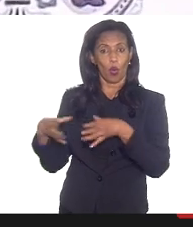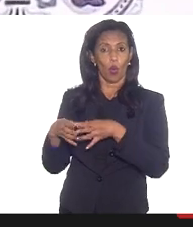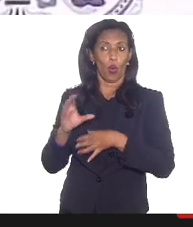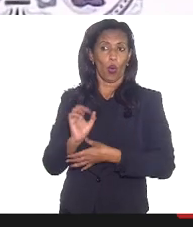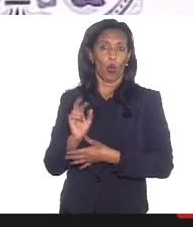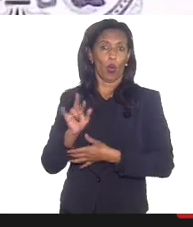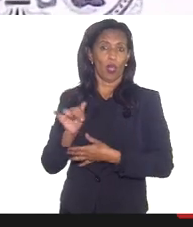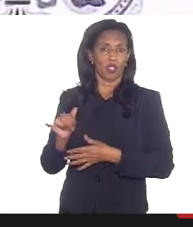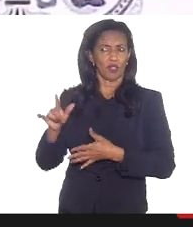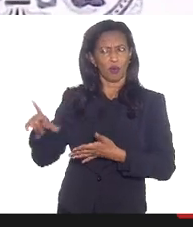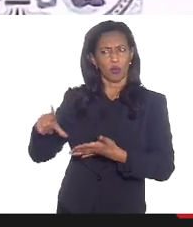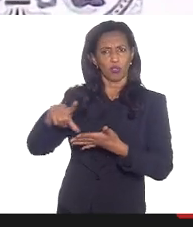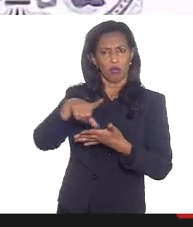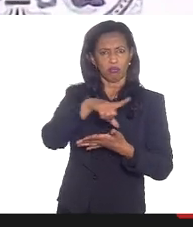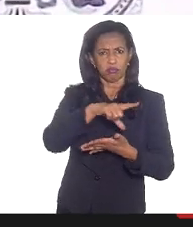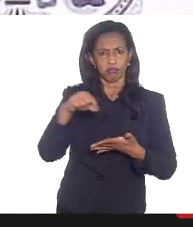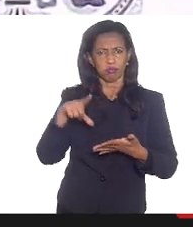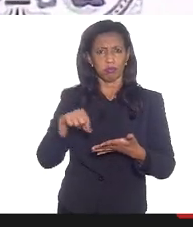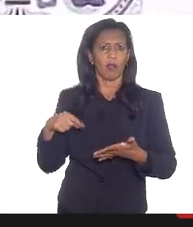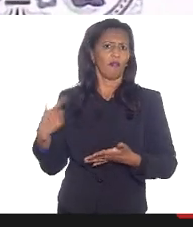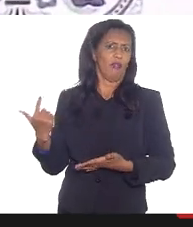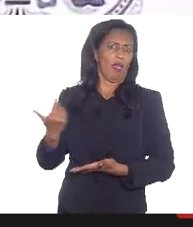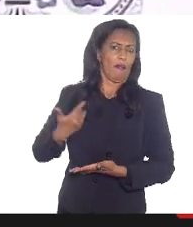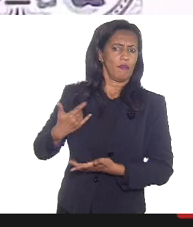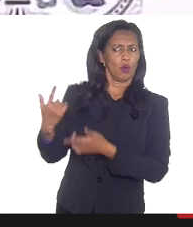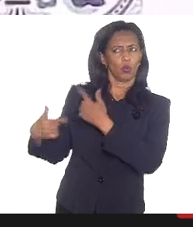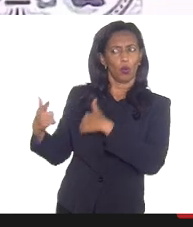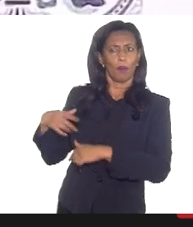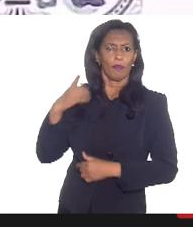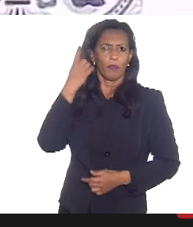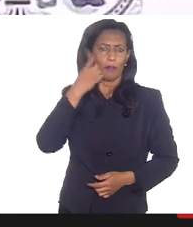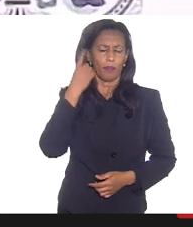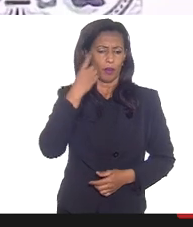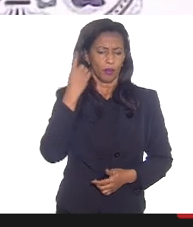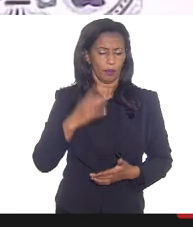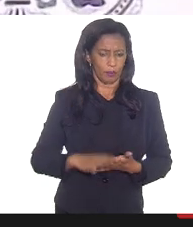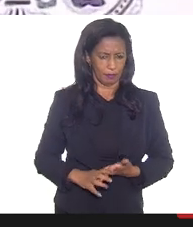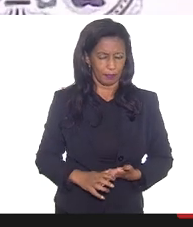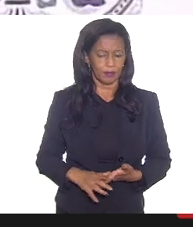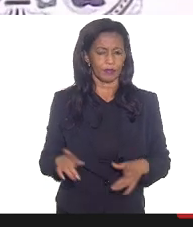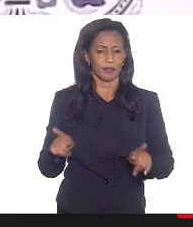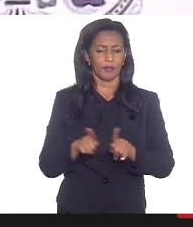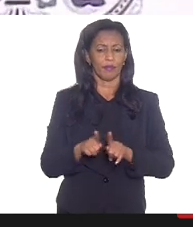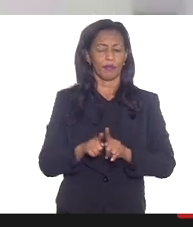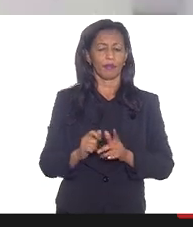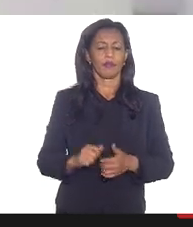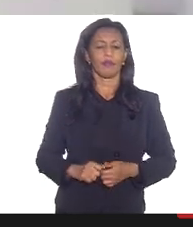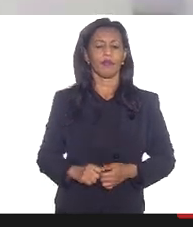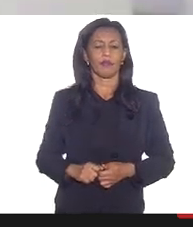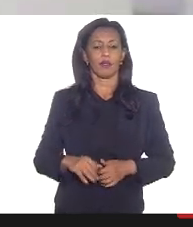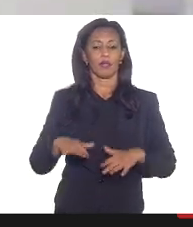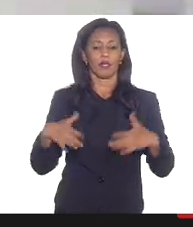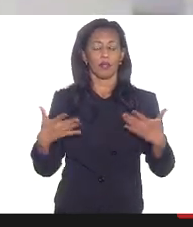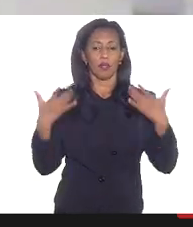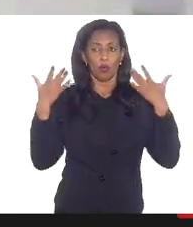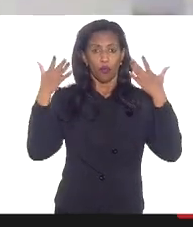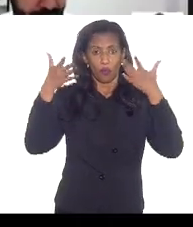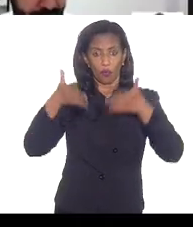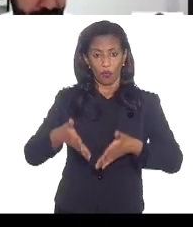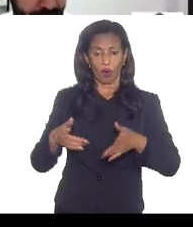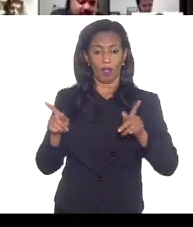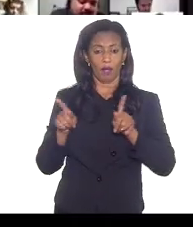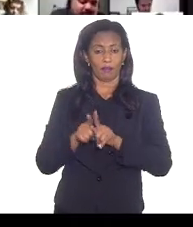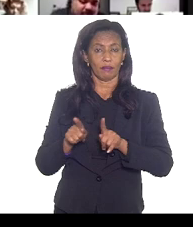destacada por vários colegas aqui, pelo deputado, várias outras. Ok? Então, assim, eu vou focar agora